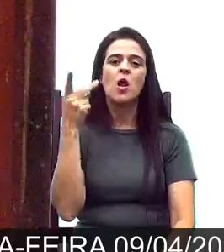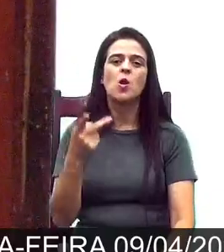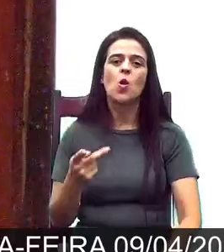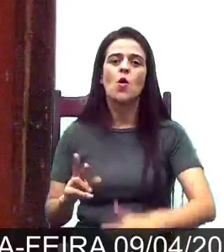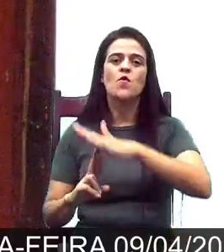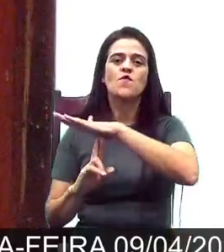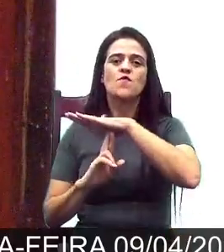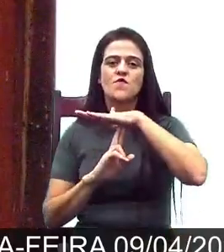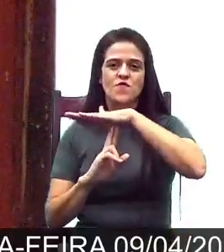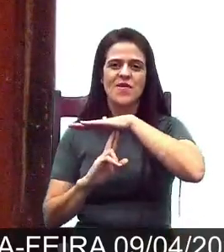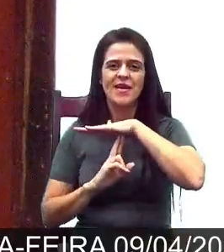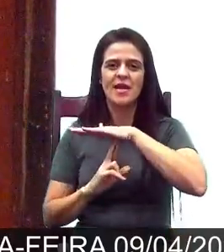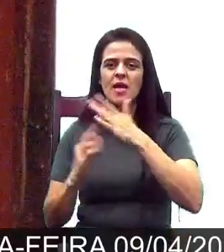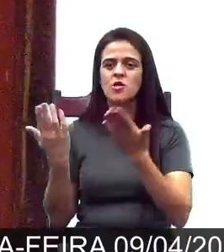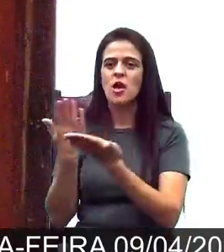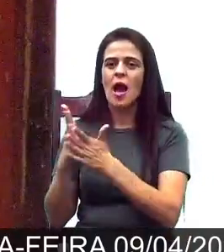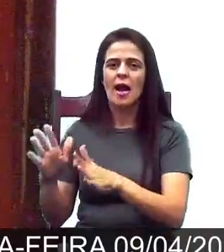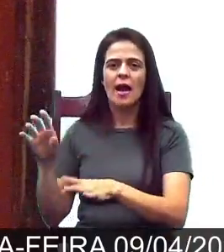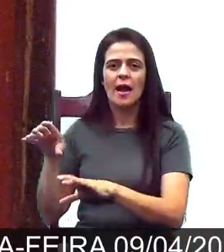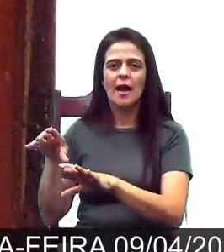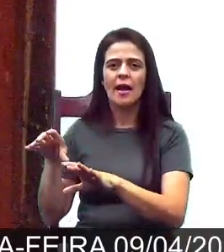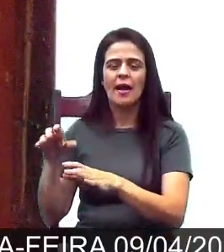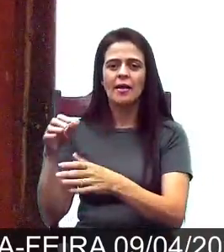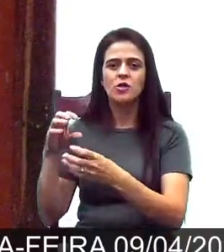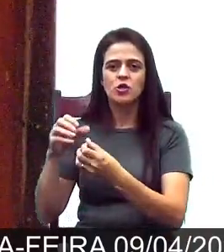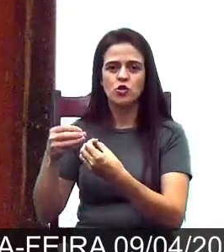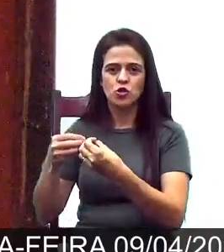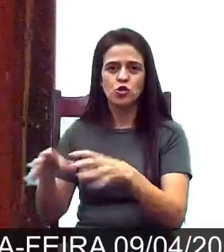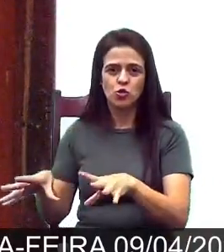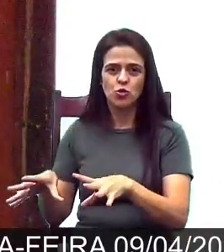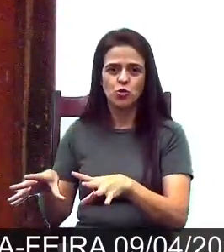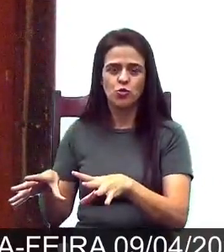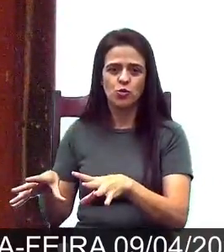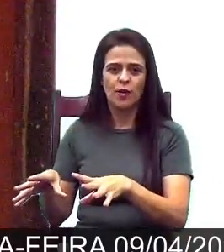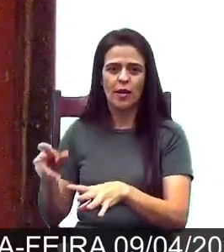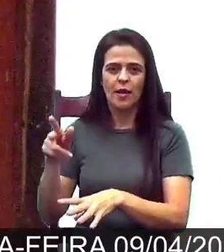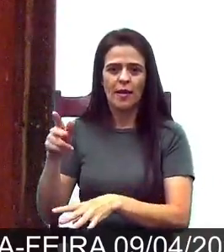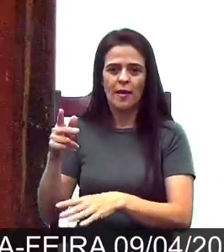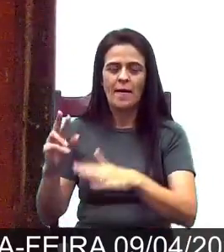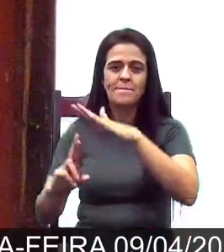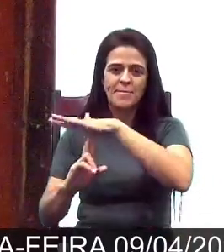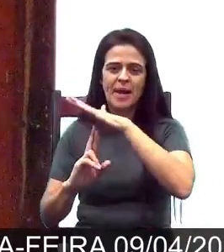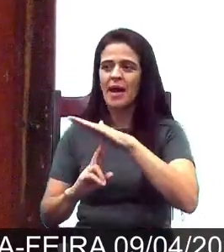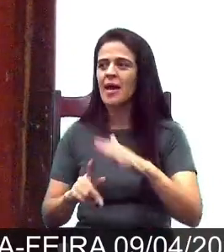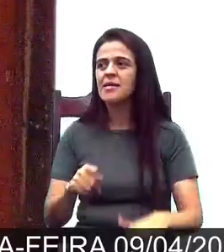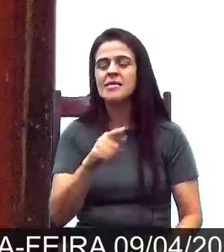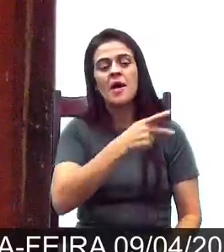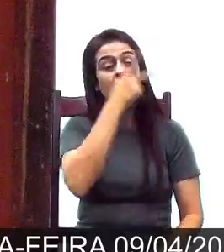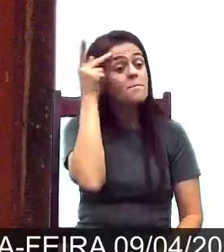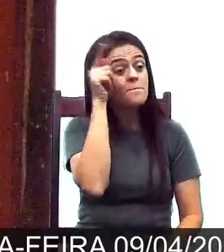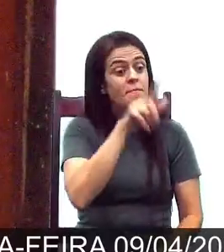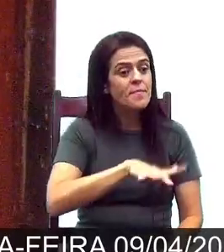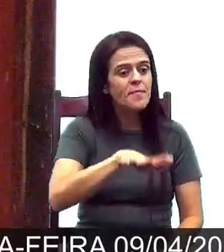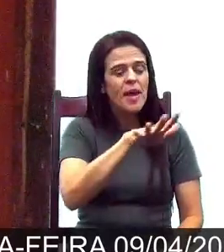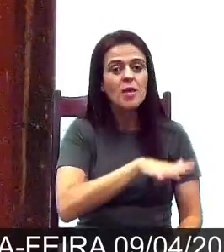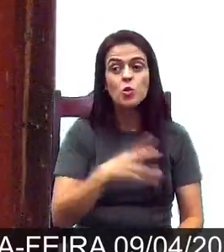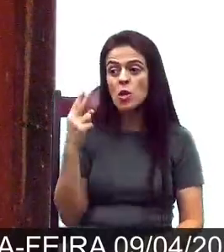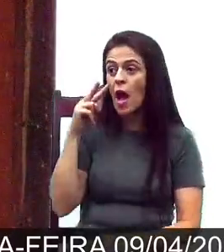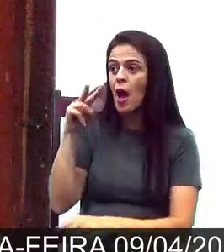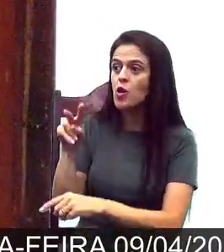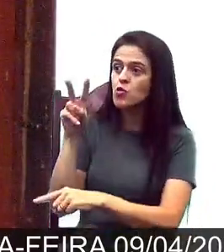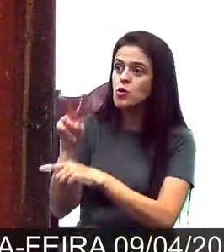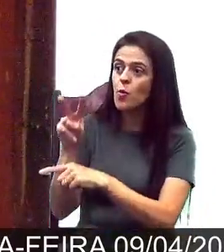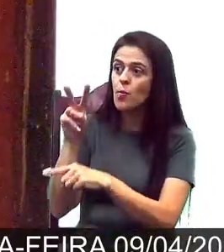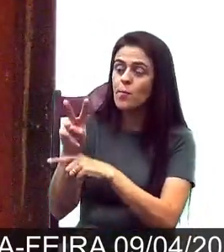praça. Você já viu que passou 2 ou 3 anos, a praça está perfeita? Os feirantes ajudam a olhar aquela praça?